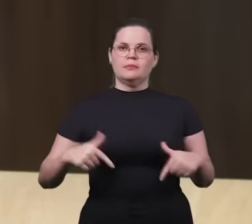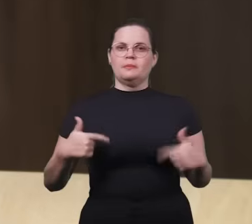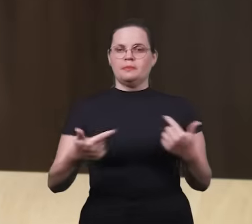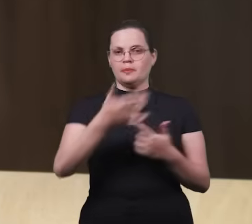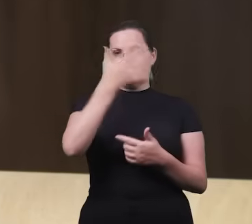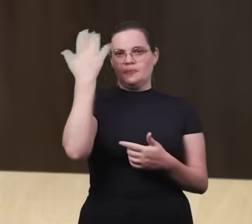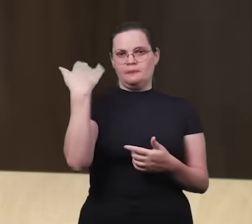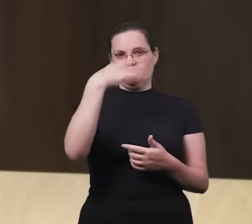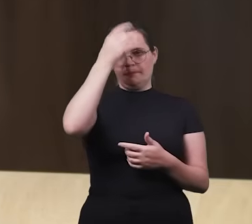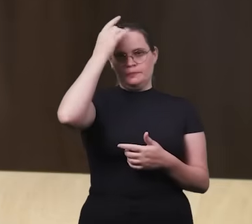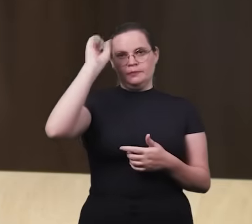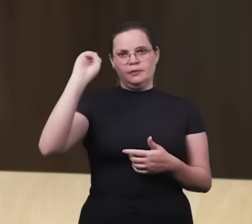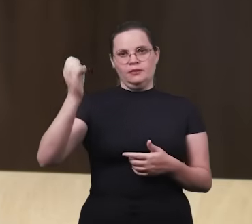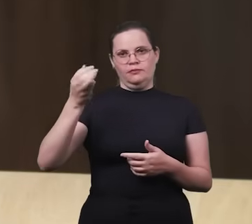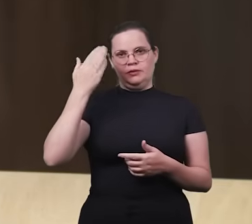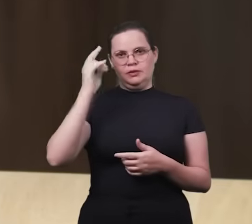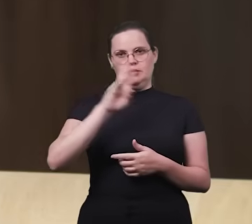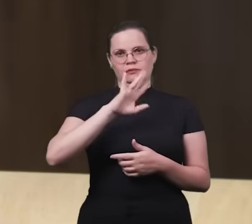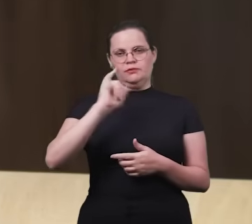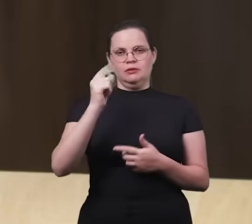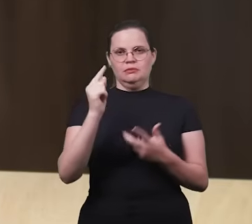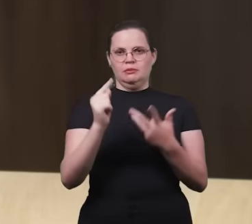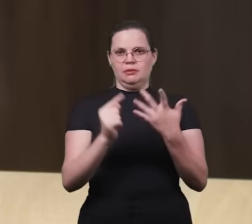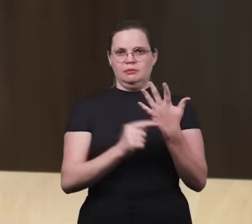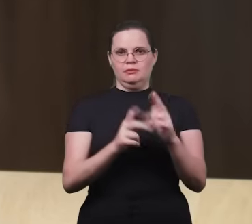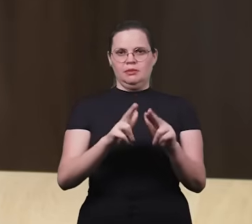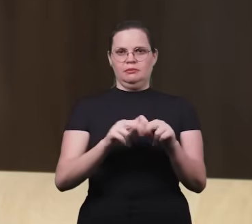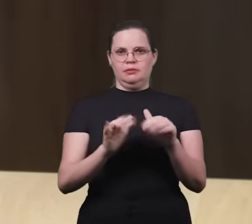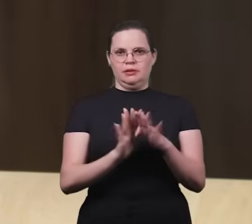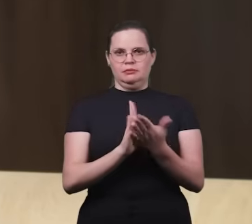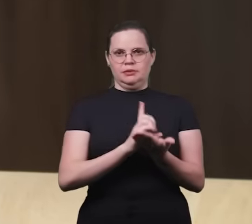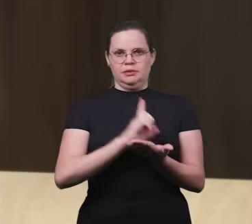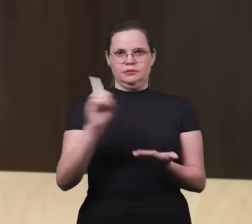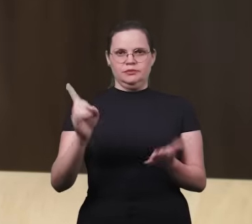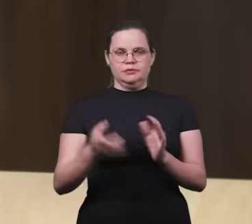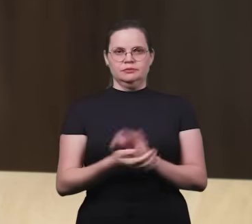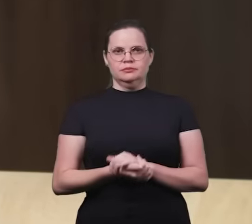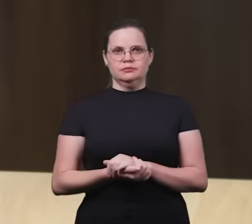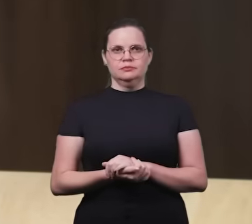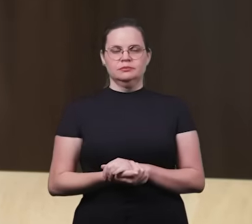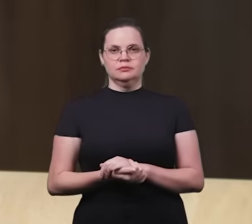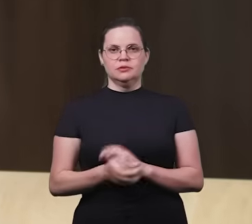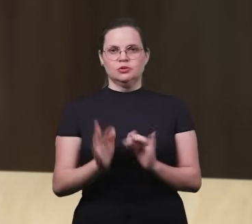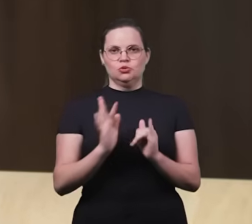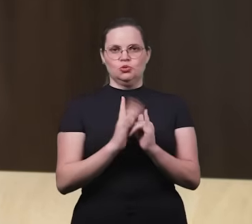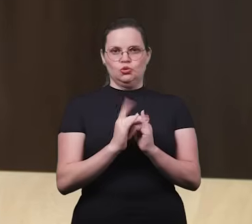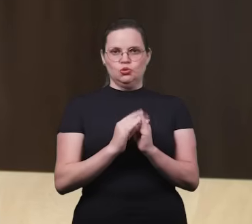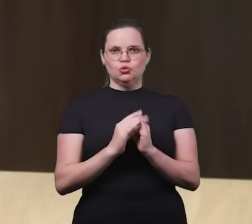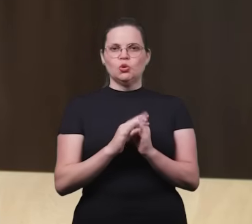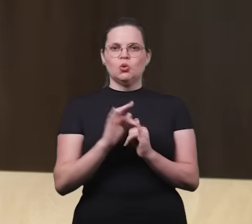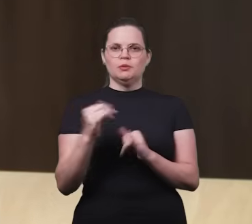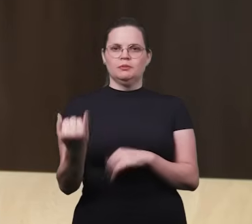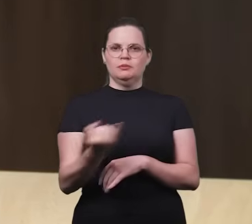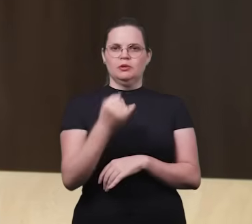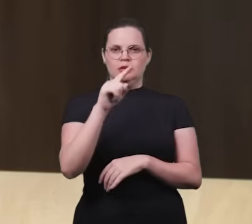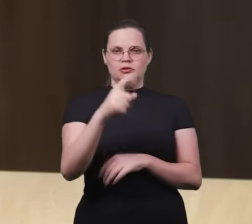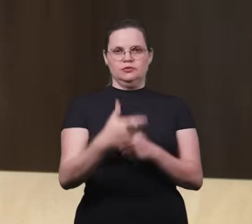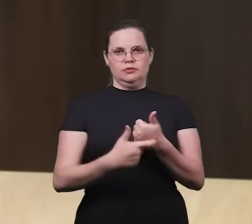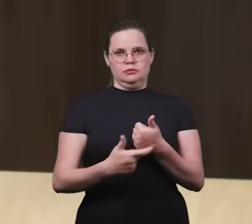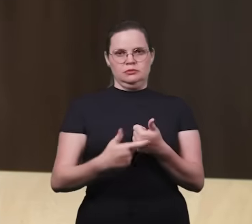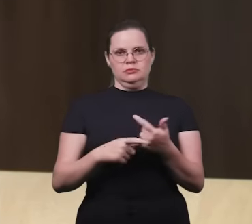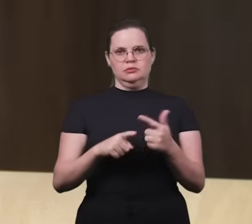tem muito a revelar através da sua palavra. E lá no canal do YouTube é importante que você